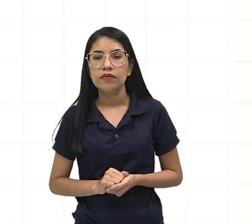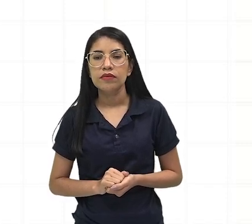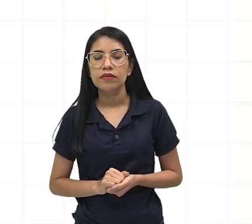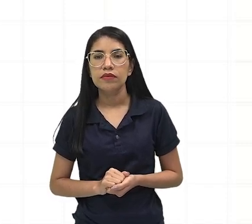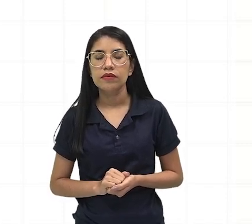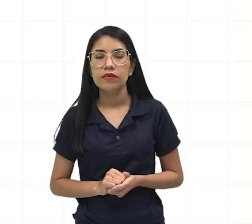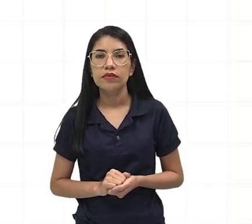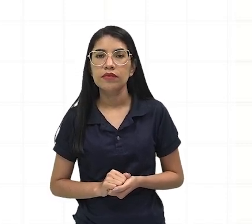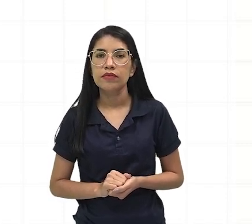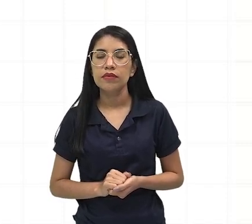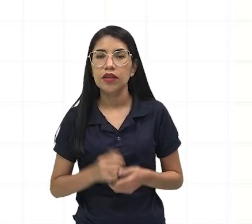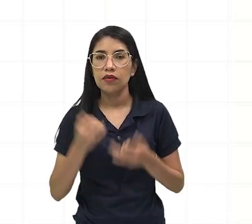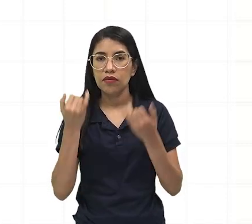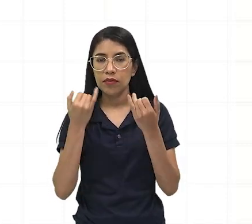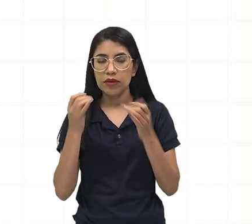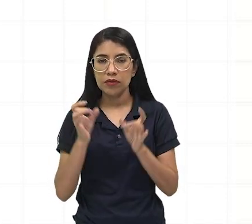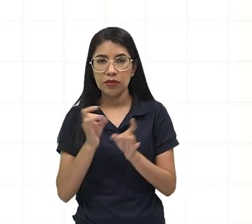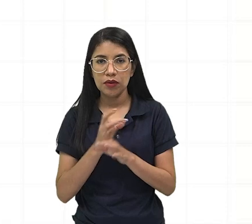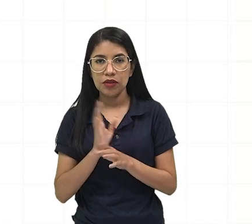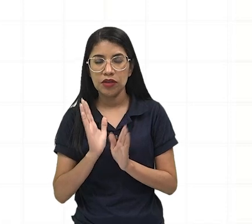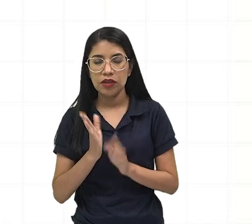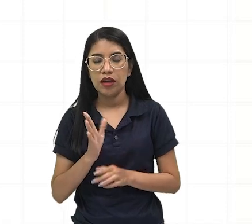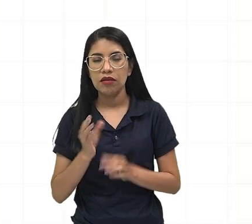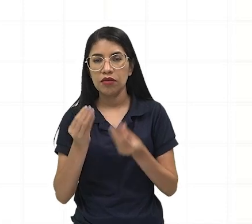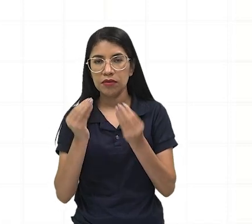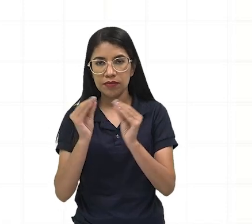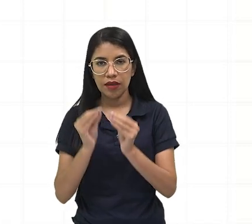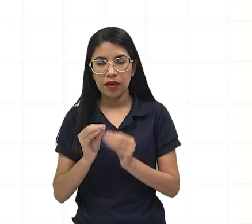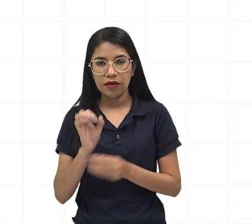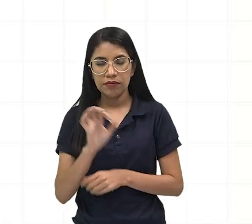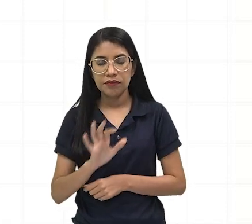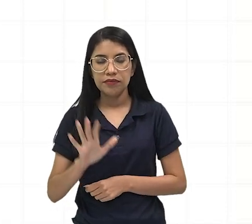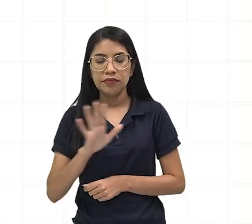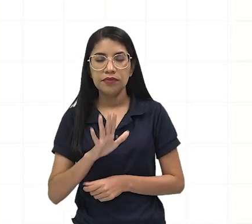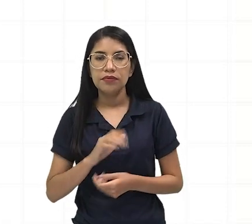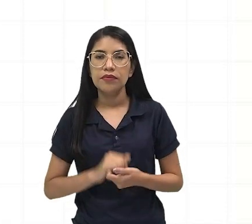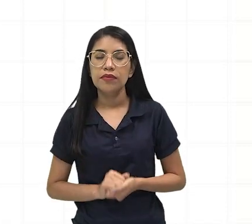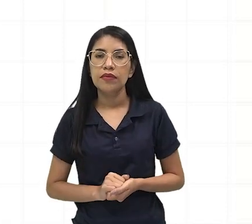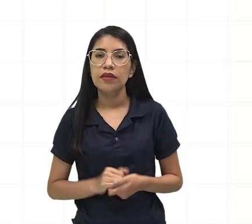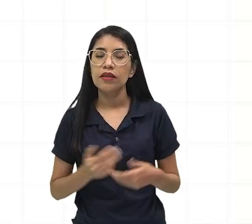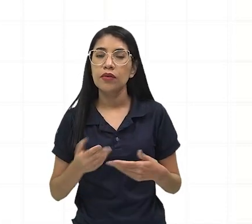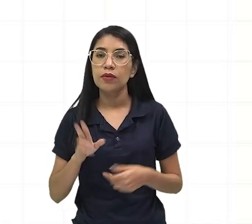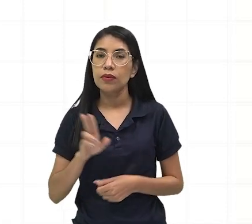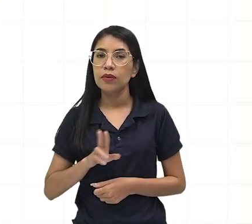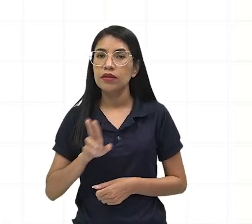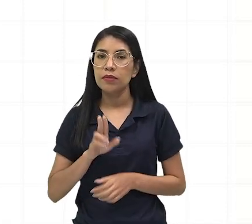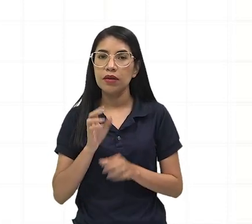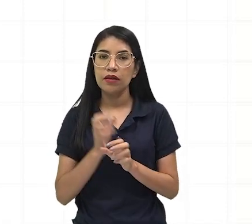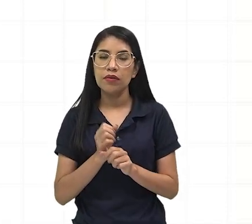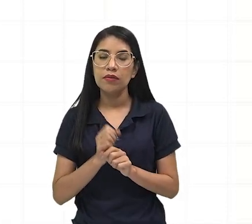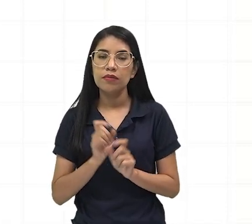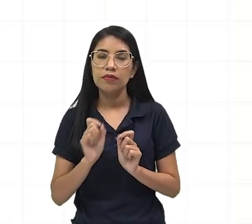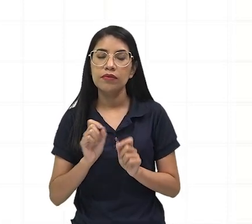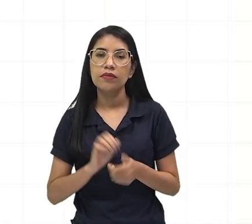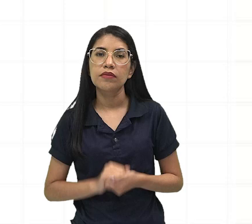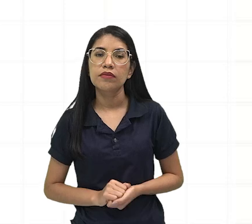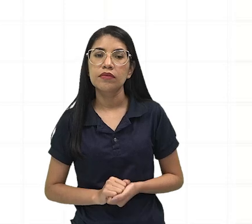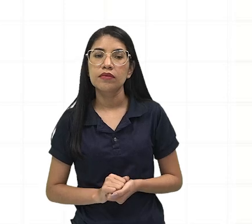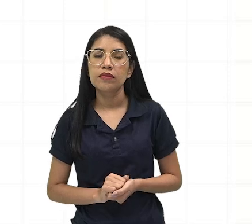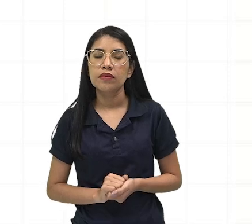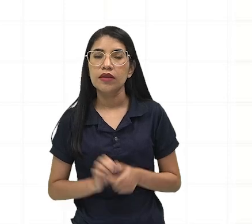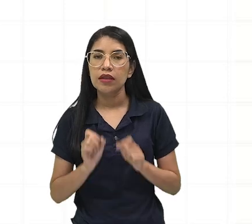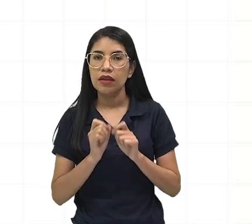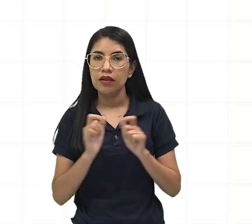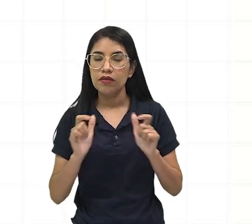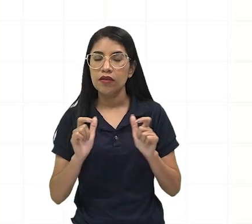São as informações. Agora estão tudo aqui no desenho, né? O que nós vamos usar? Ora, nós temos primeiro a